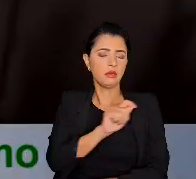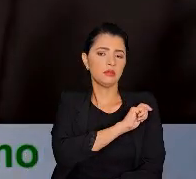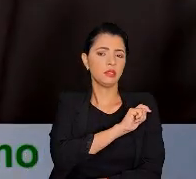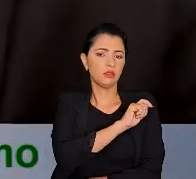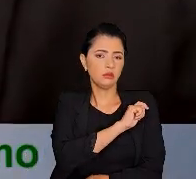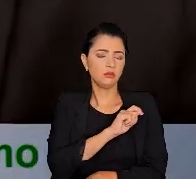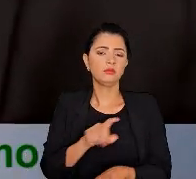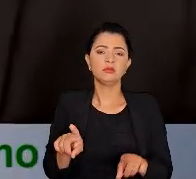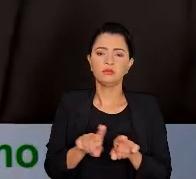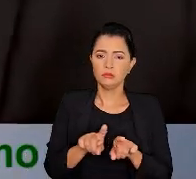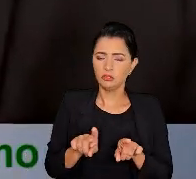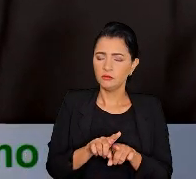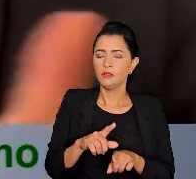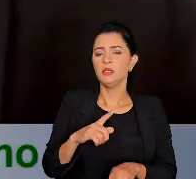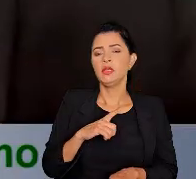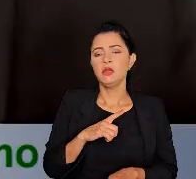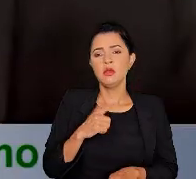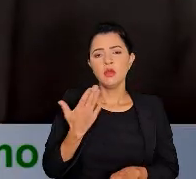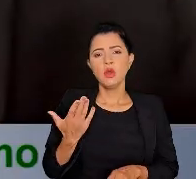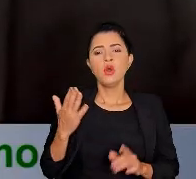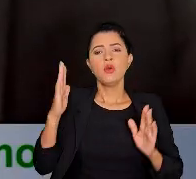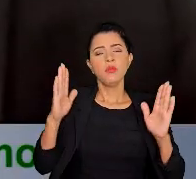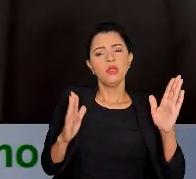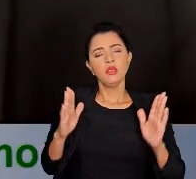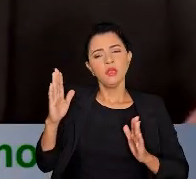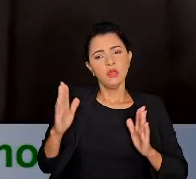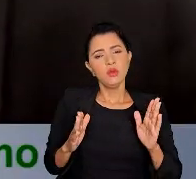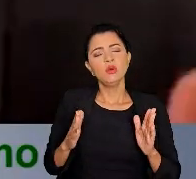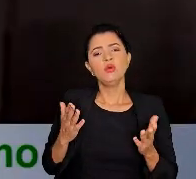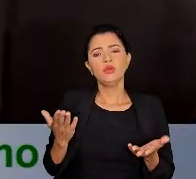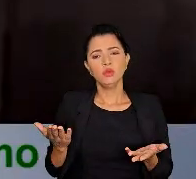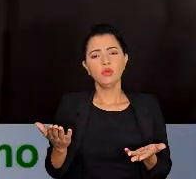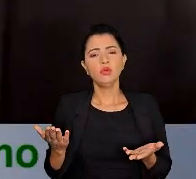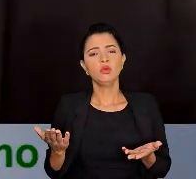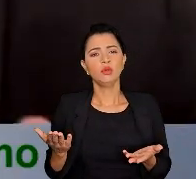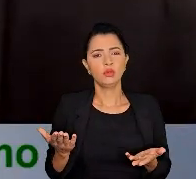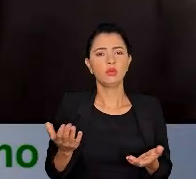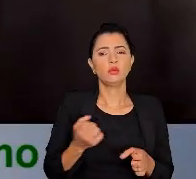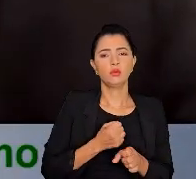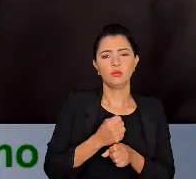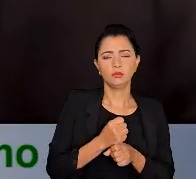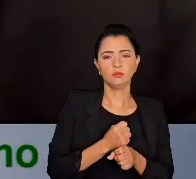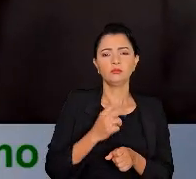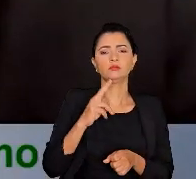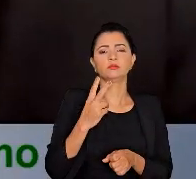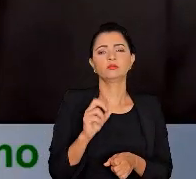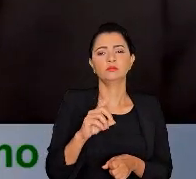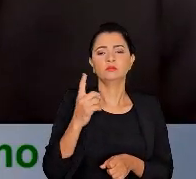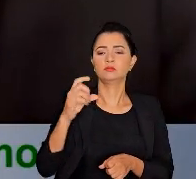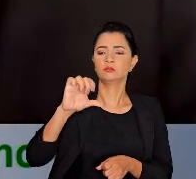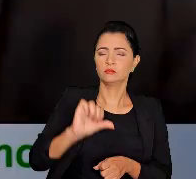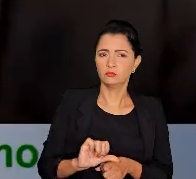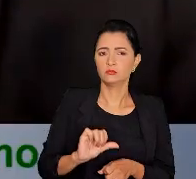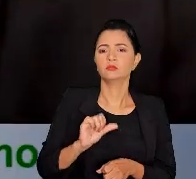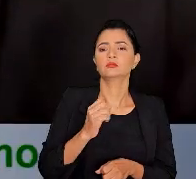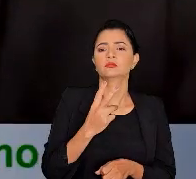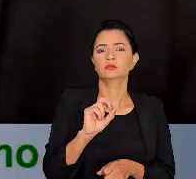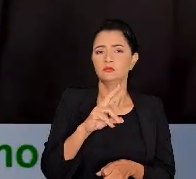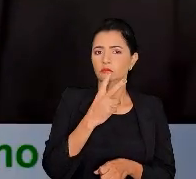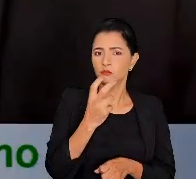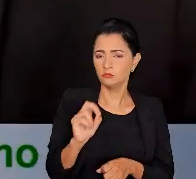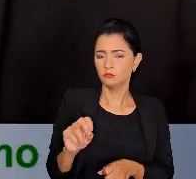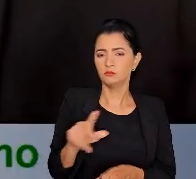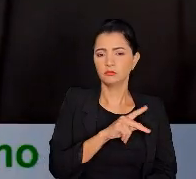Nós tivemos, durante o ano de 2019 e 2020, a professora